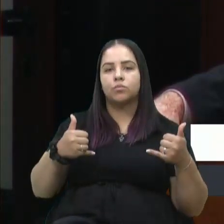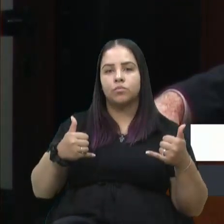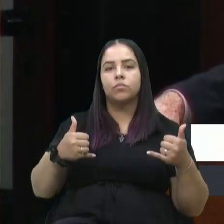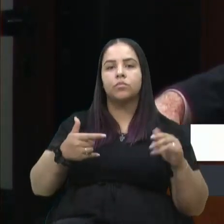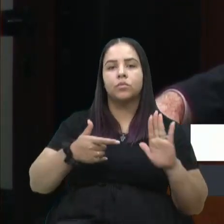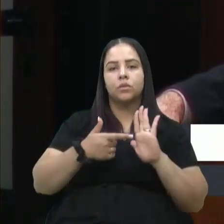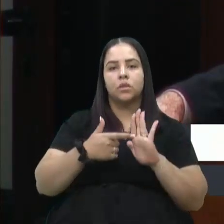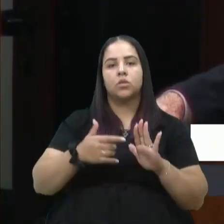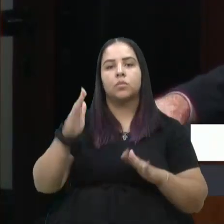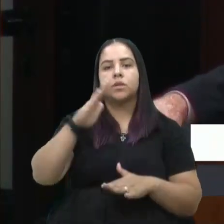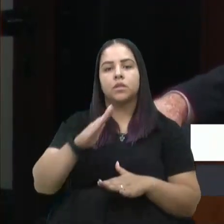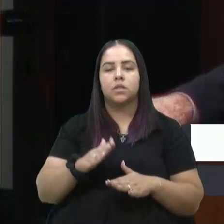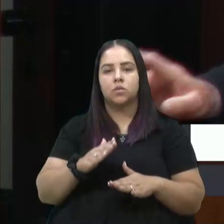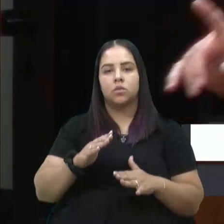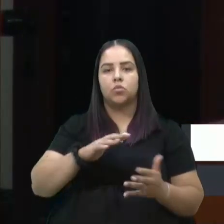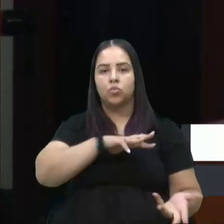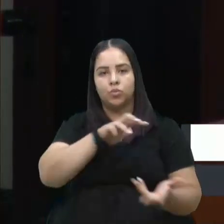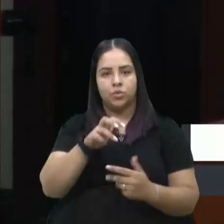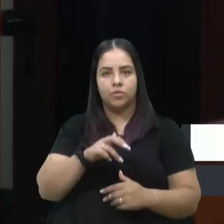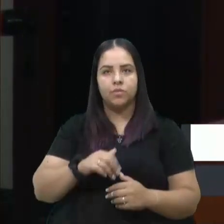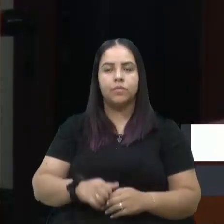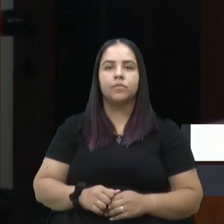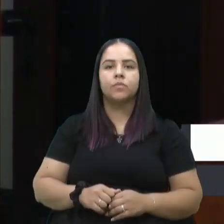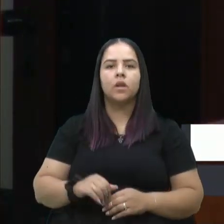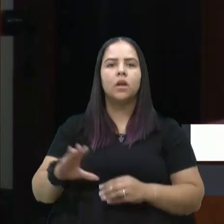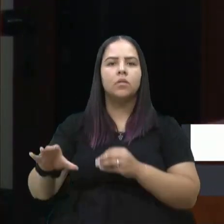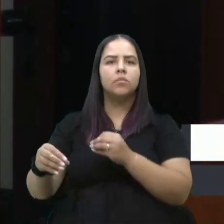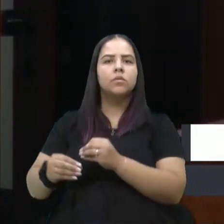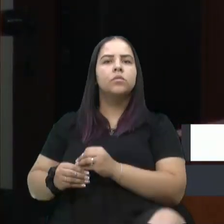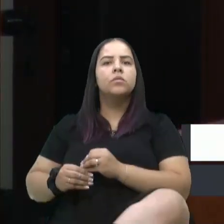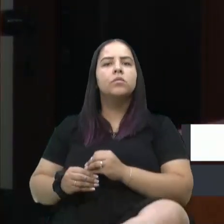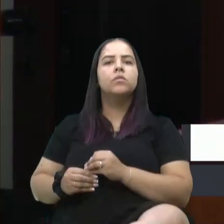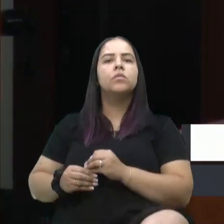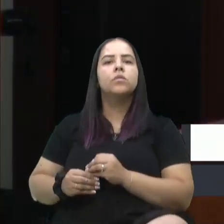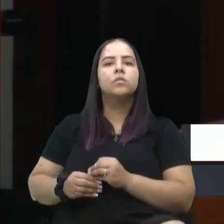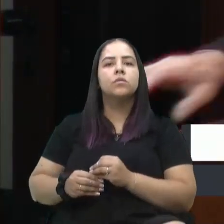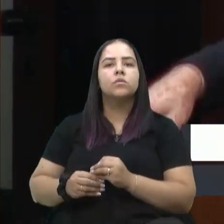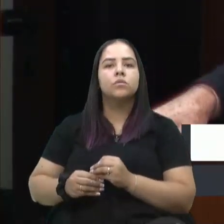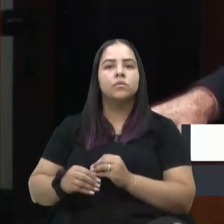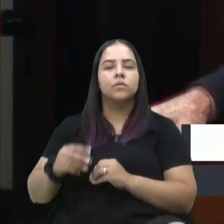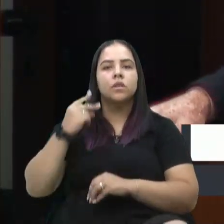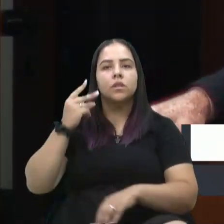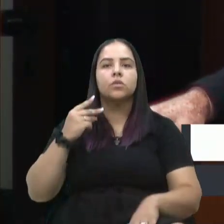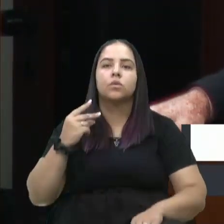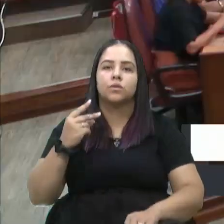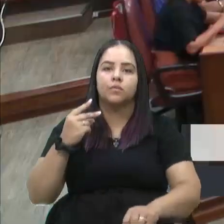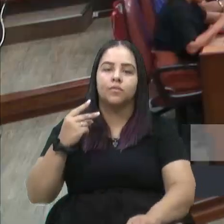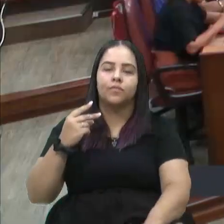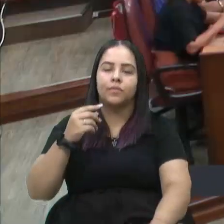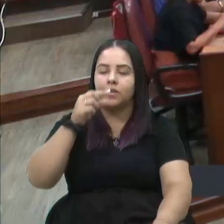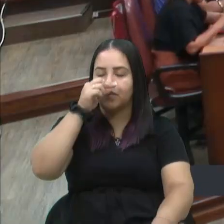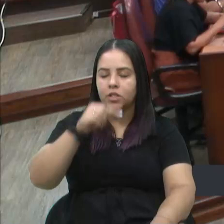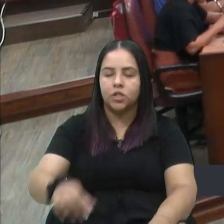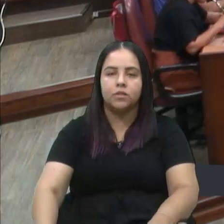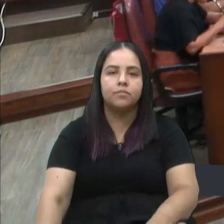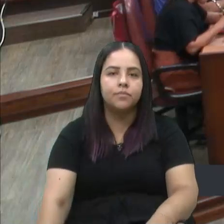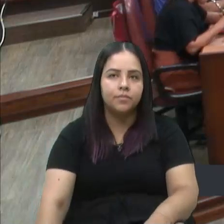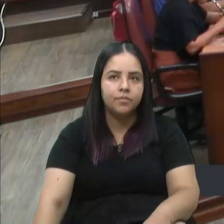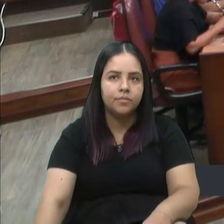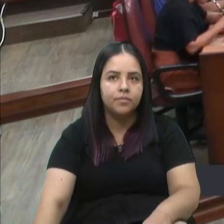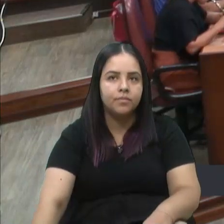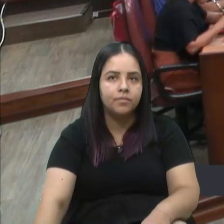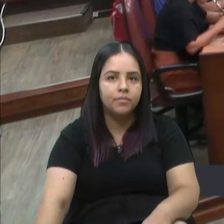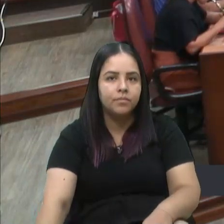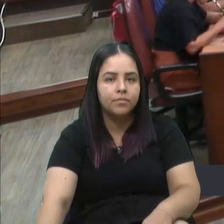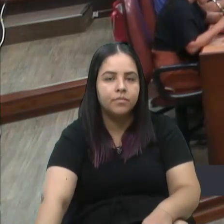aparecendo no Brasil e no mundo. Quem pediu a parte? Vereador Fantinel. Obrigado, vereador Cadore, parabéns